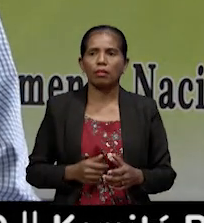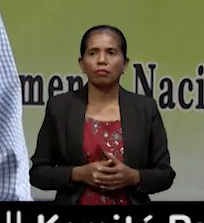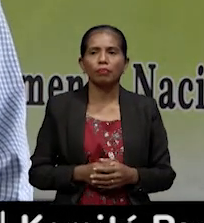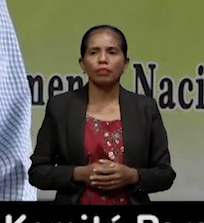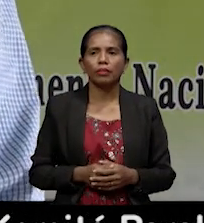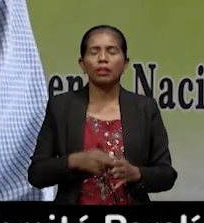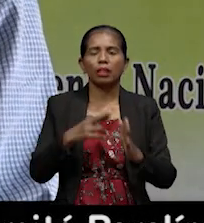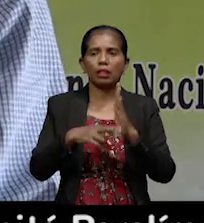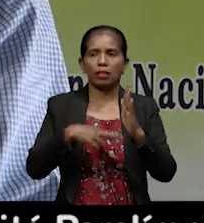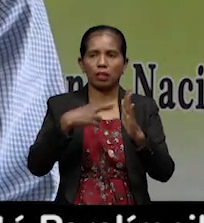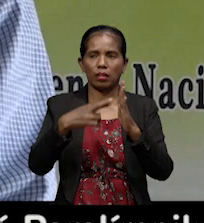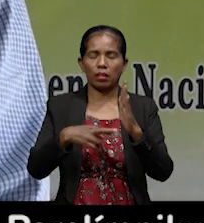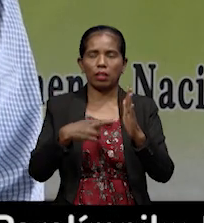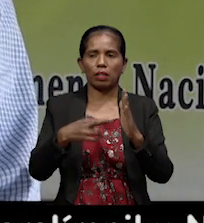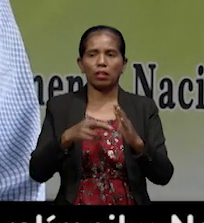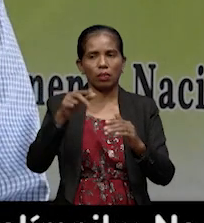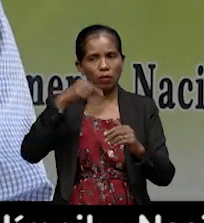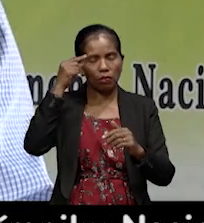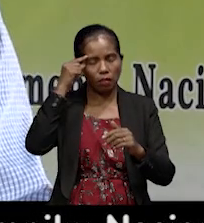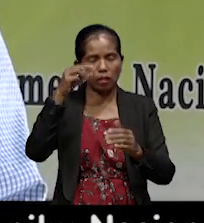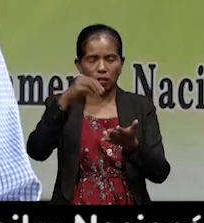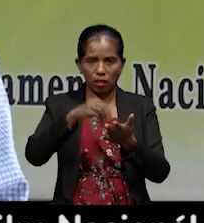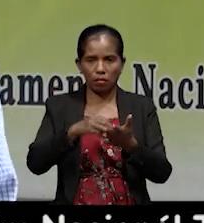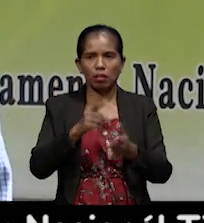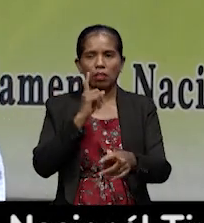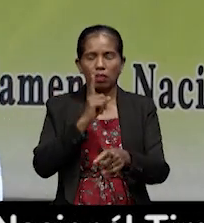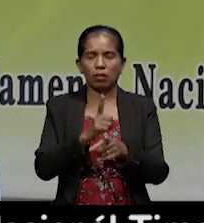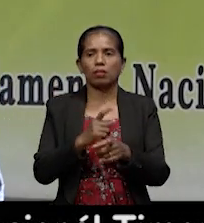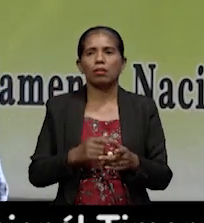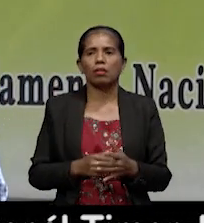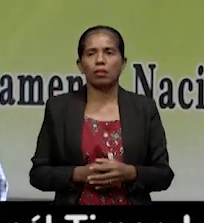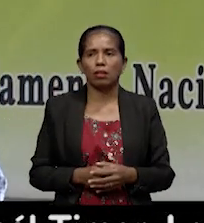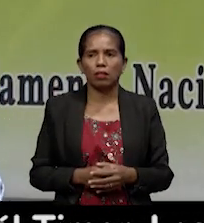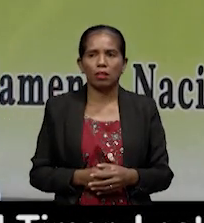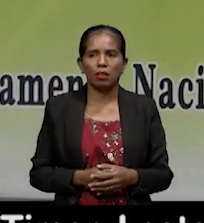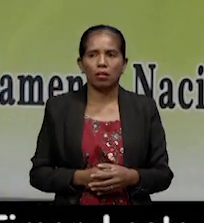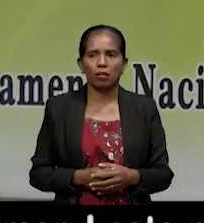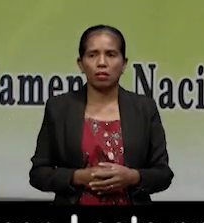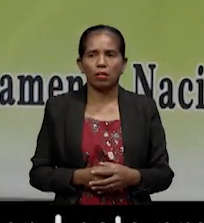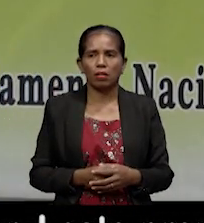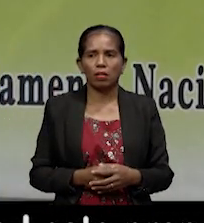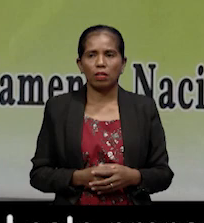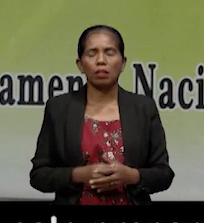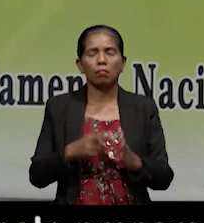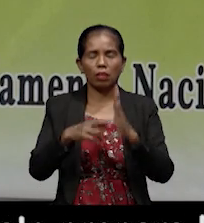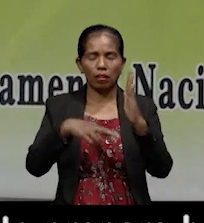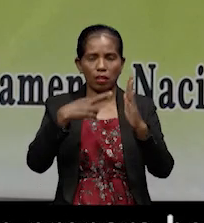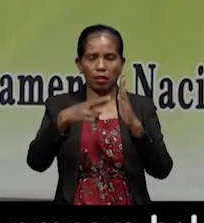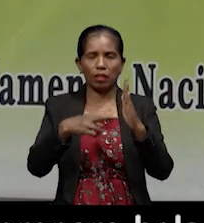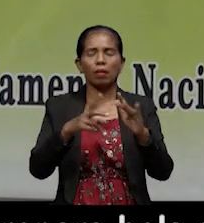ka requisitos ne be me governo kriya ne, ita tem ki halo tuir duni, tamane regras. Mas